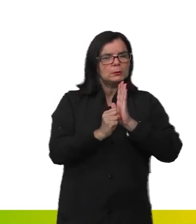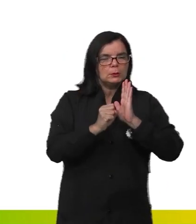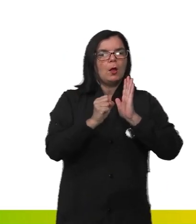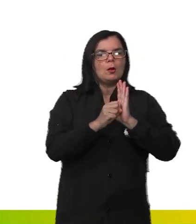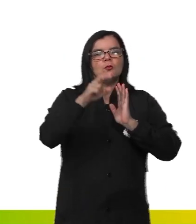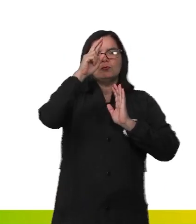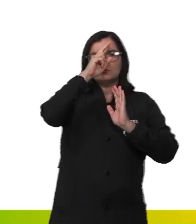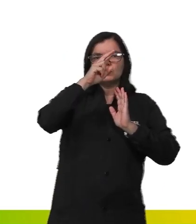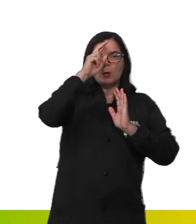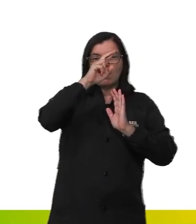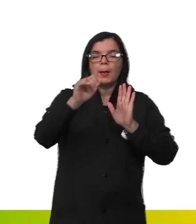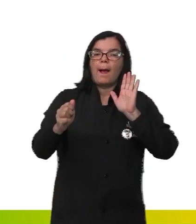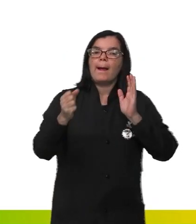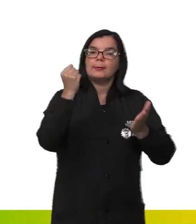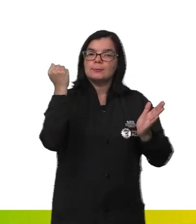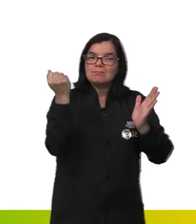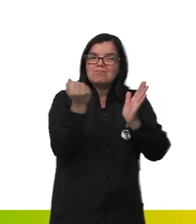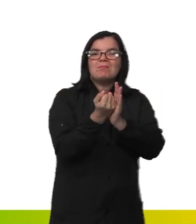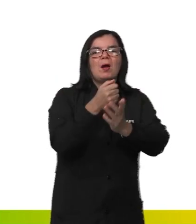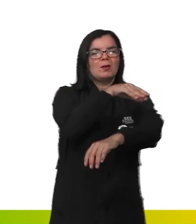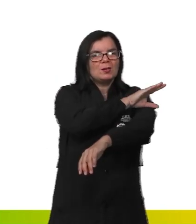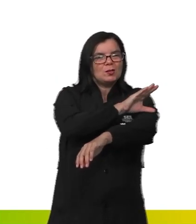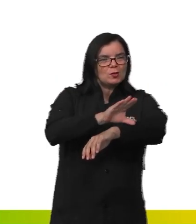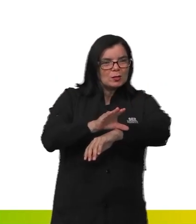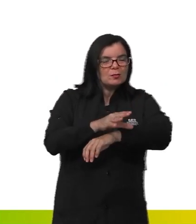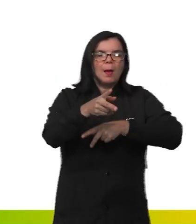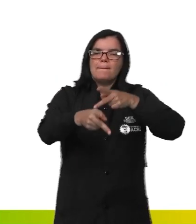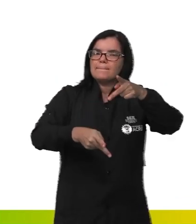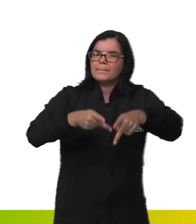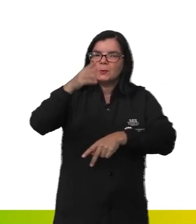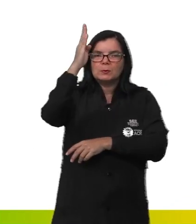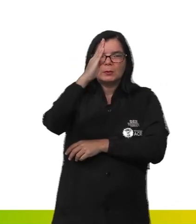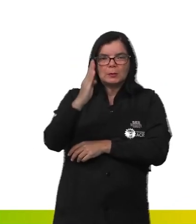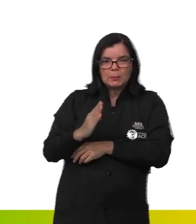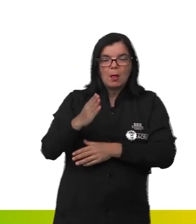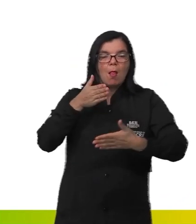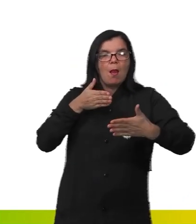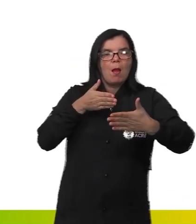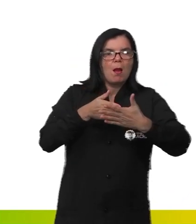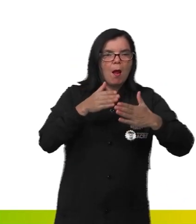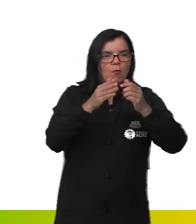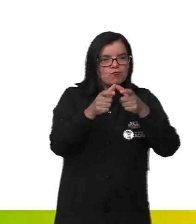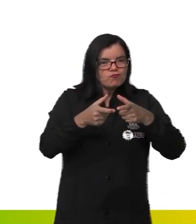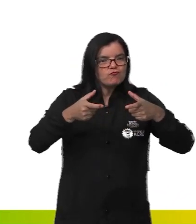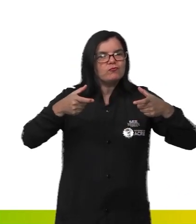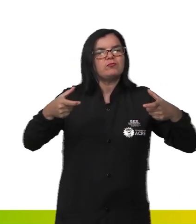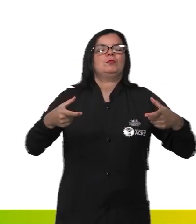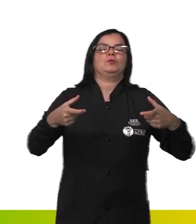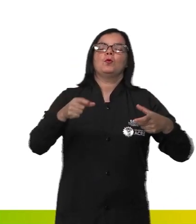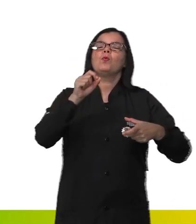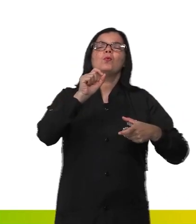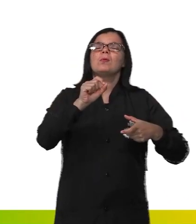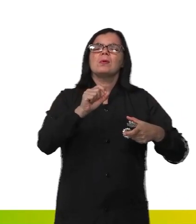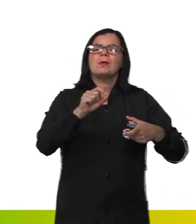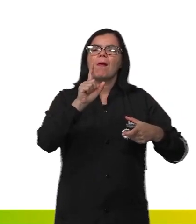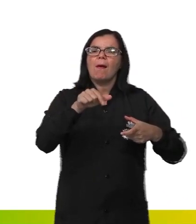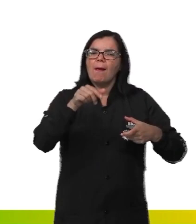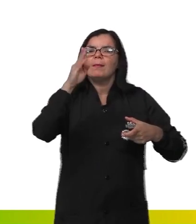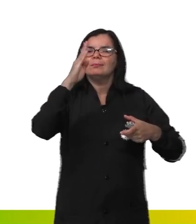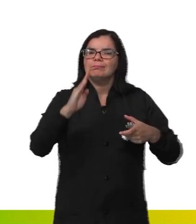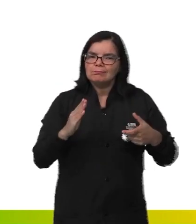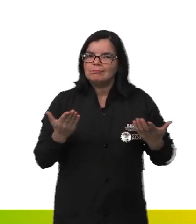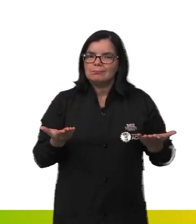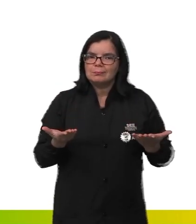séculos de histórias, as marcas culturais enraizadas na população brasileira limitam a ampliação de fato do que